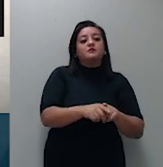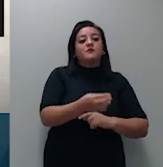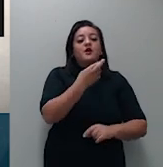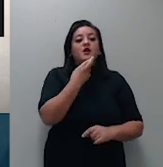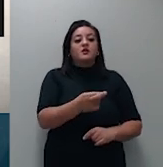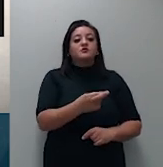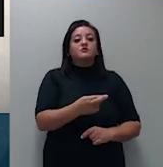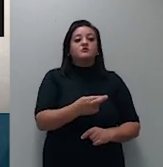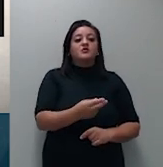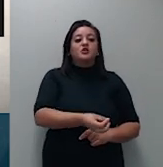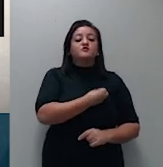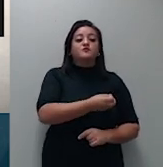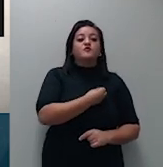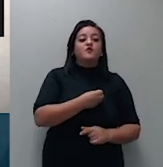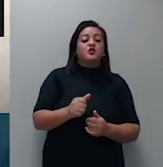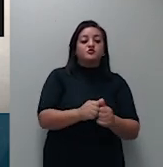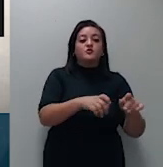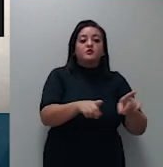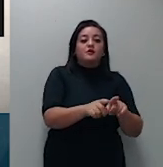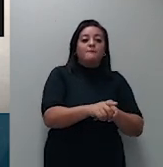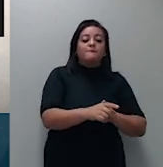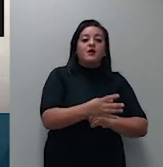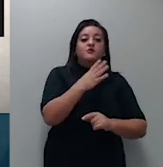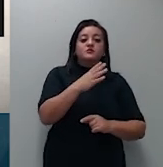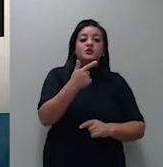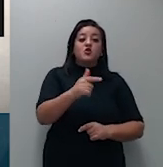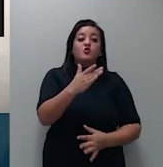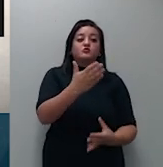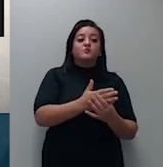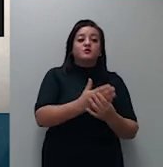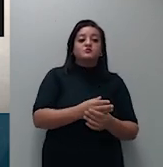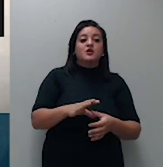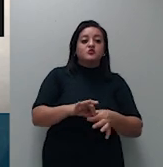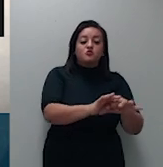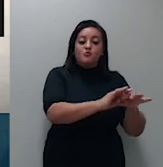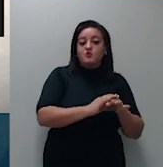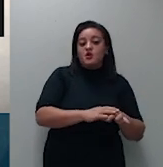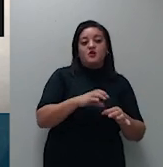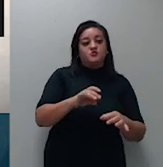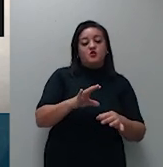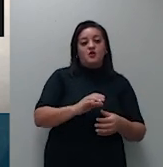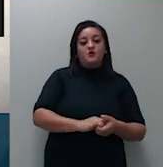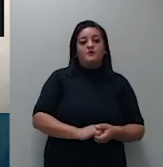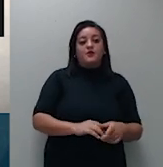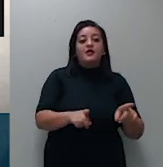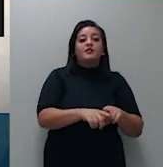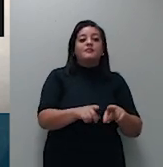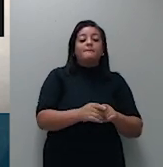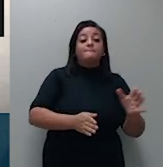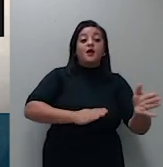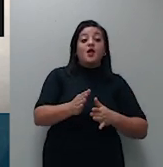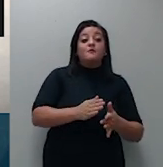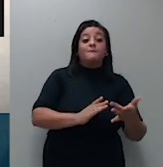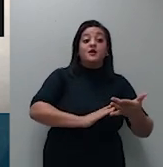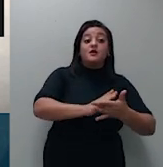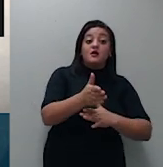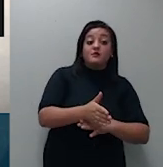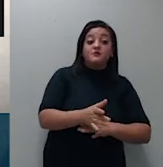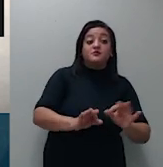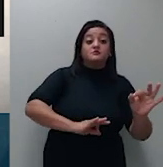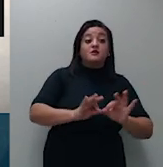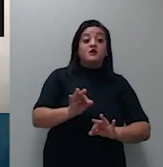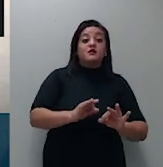decorrentes de coabitação reconhecido em outra ação comunhão estável em período